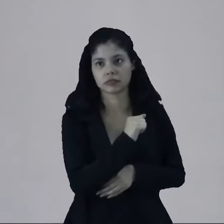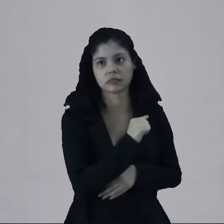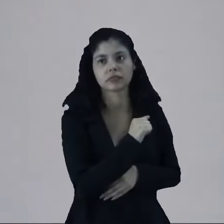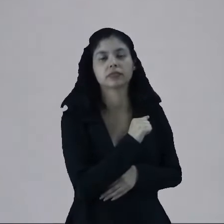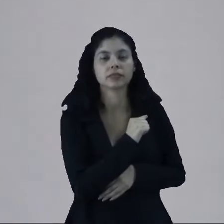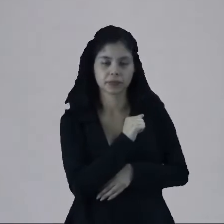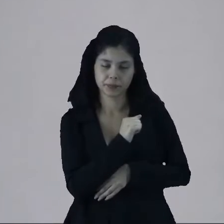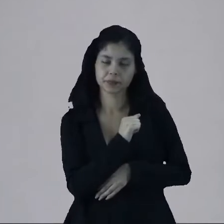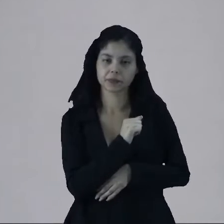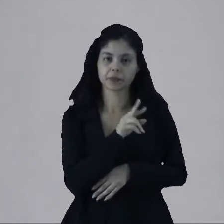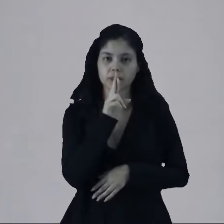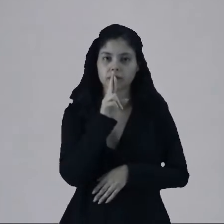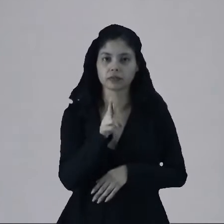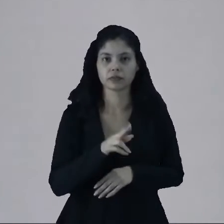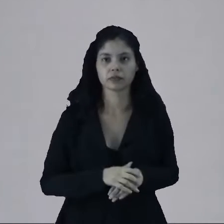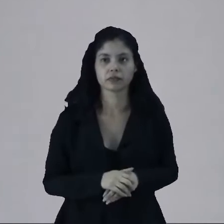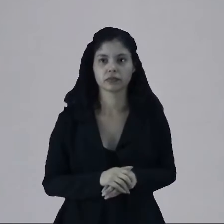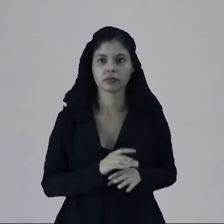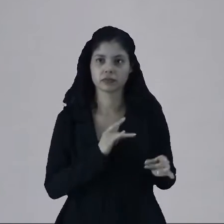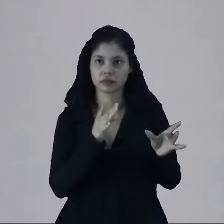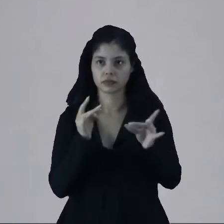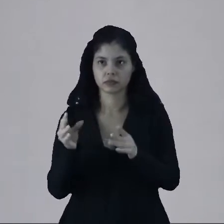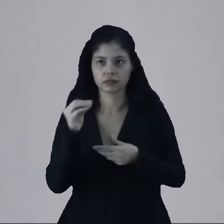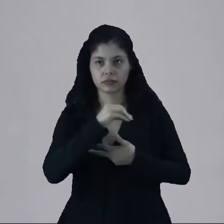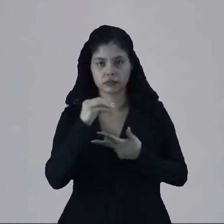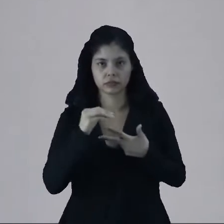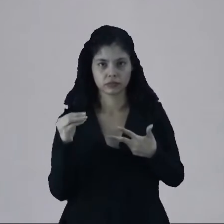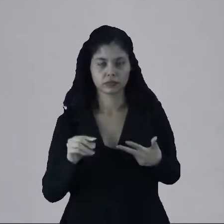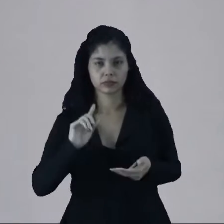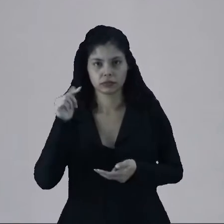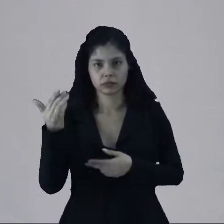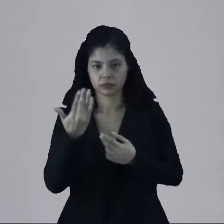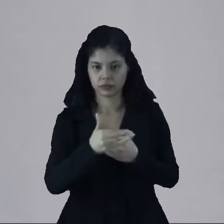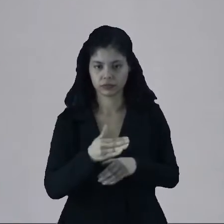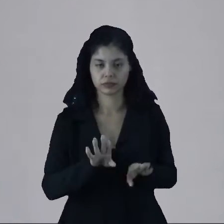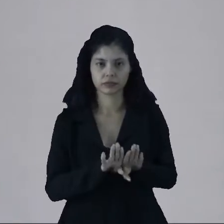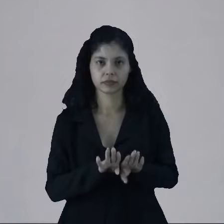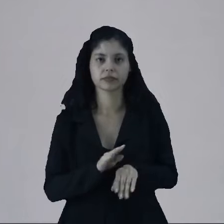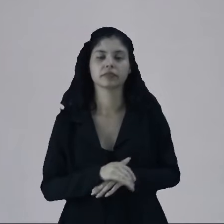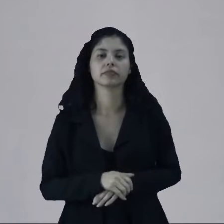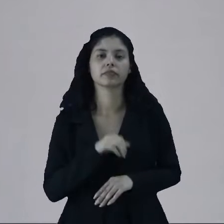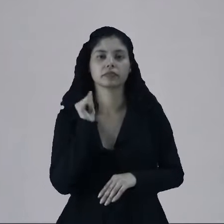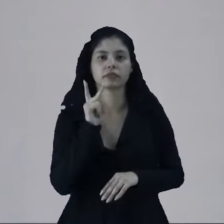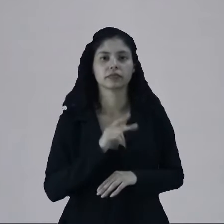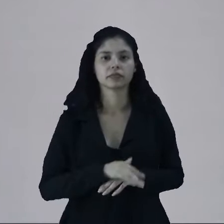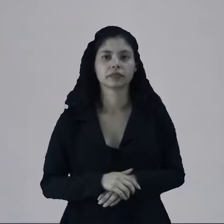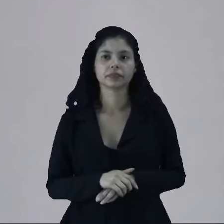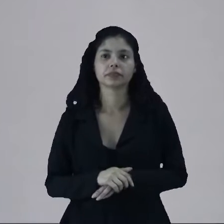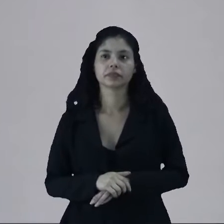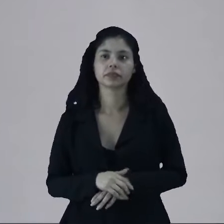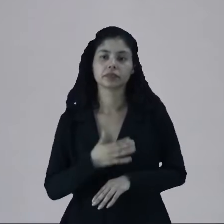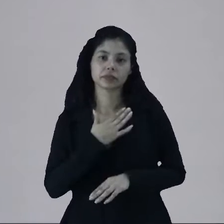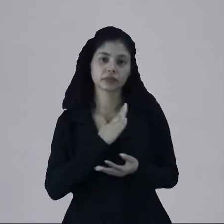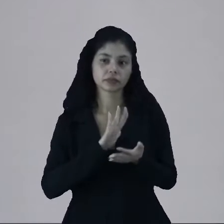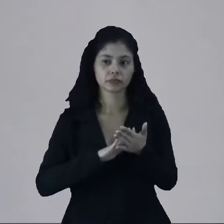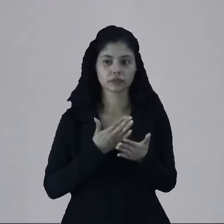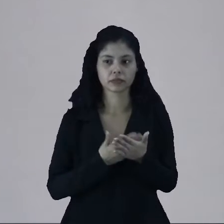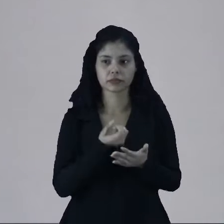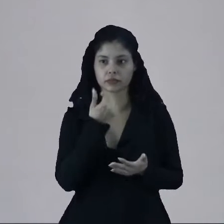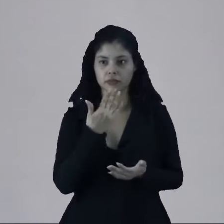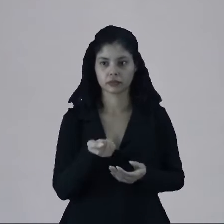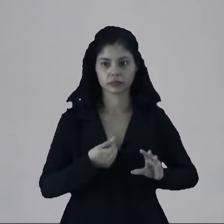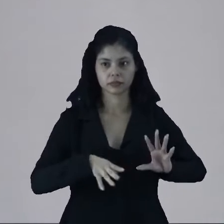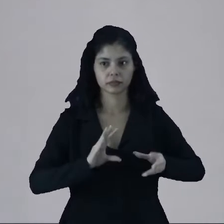muito grande em resolução. Dica para o Enem aí e para as outras provas também, ok? Então, na minha interpretação,